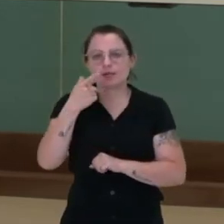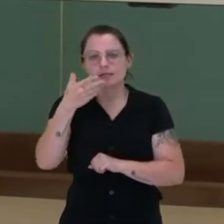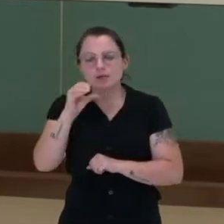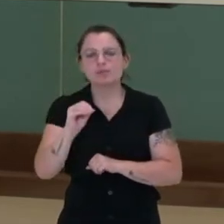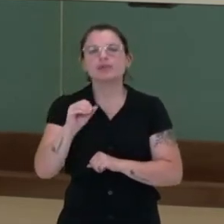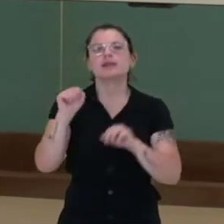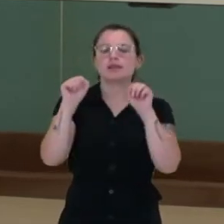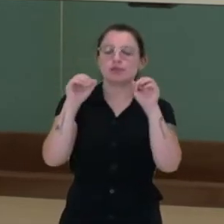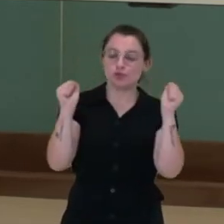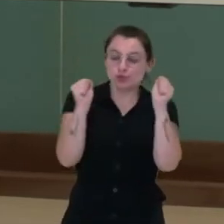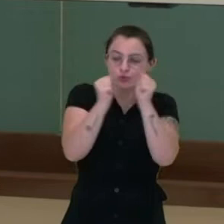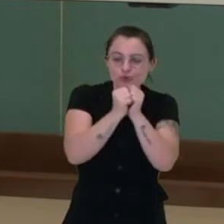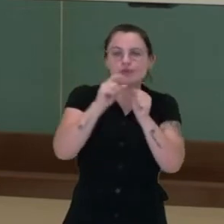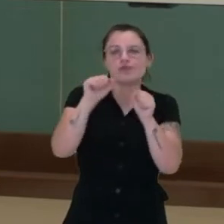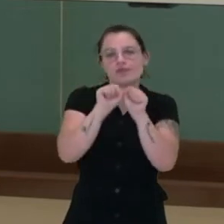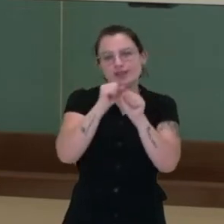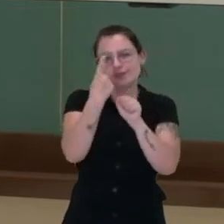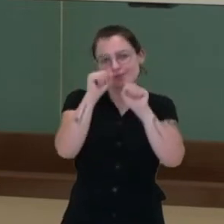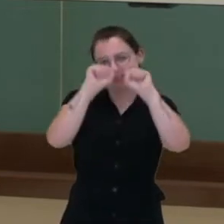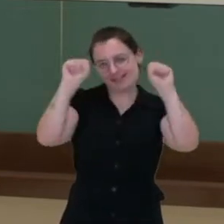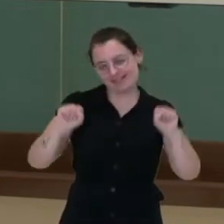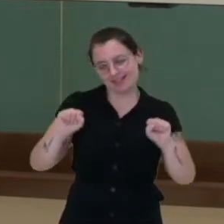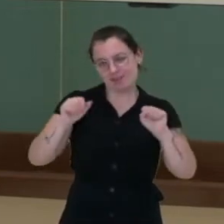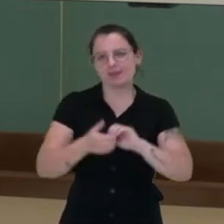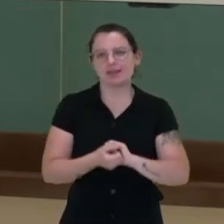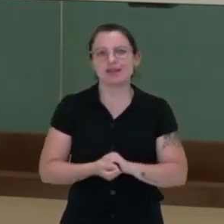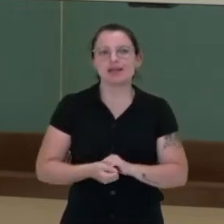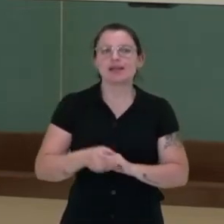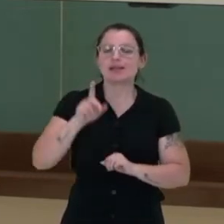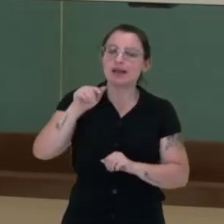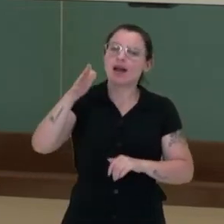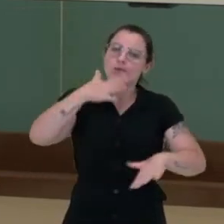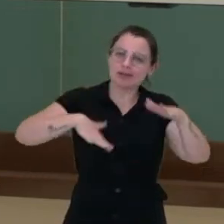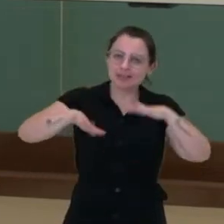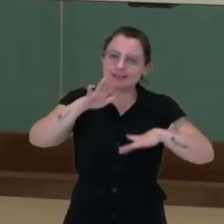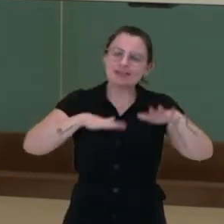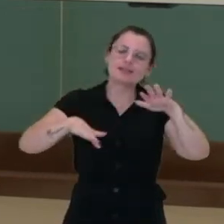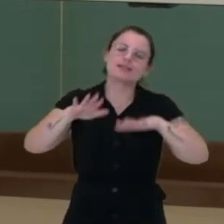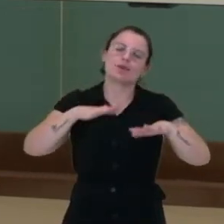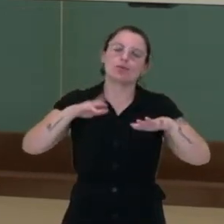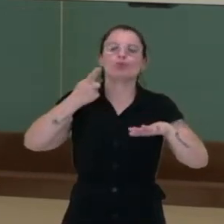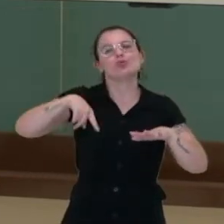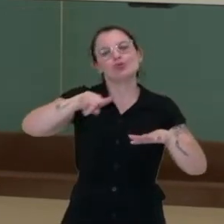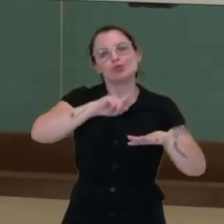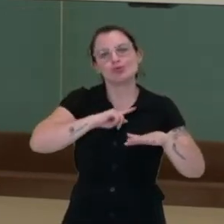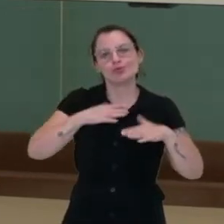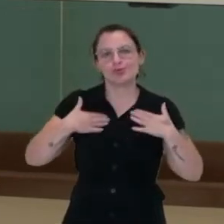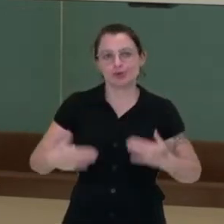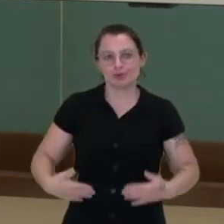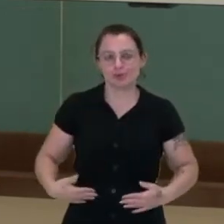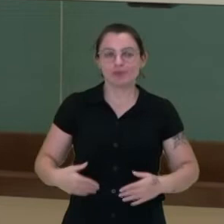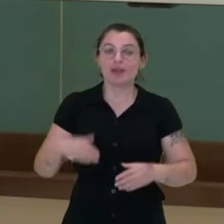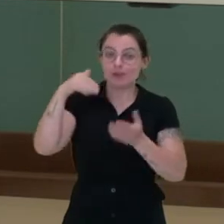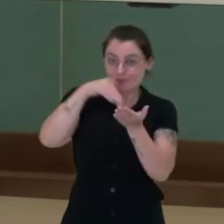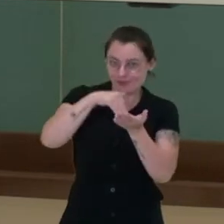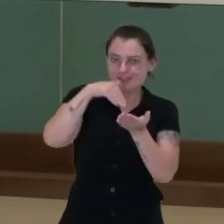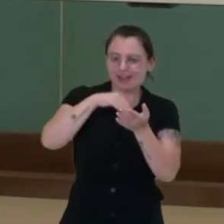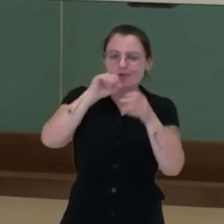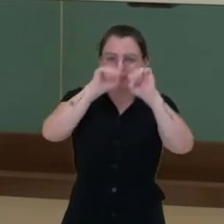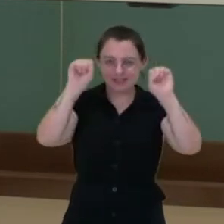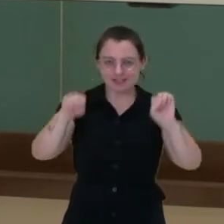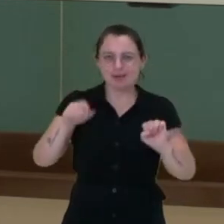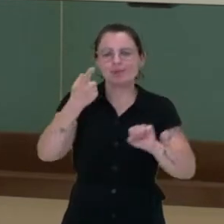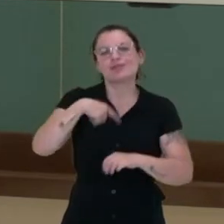juntos formam um determinado sistema. E essa é a organização, porque no final do sistema nós temos o